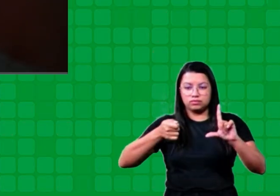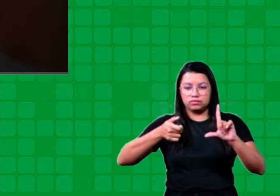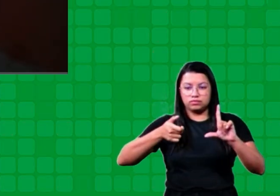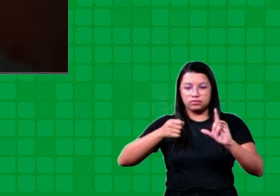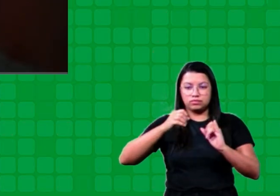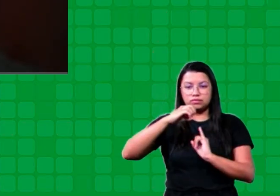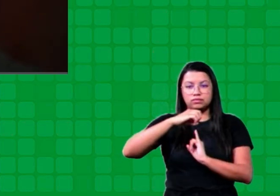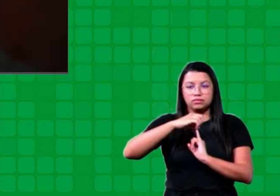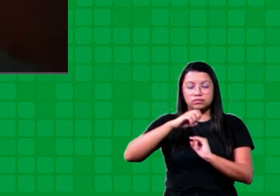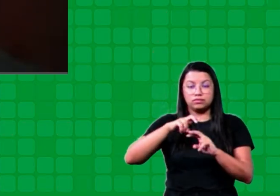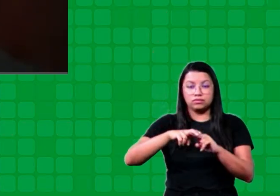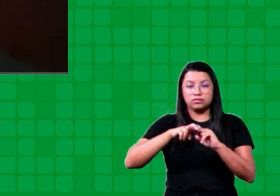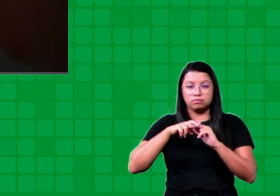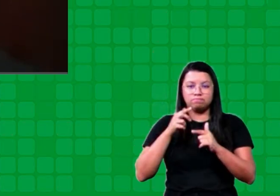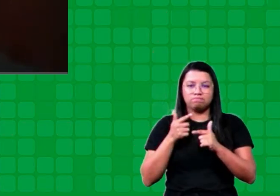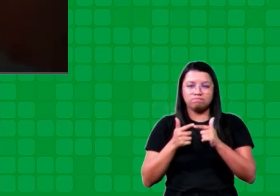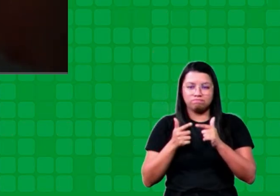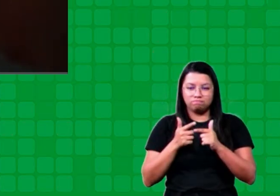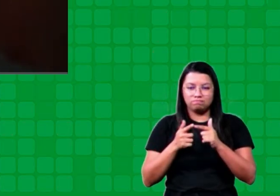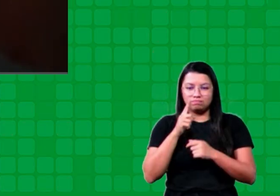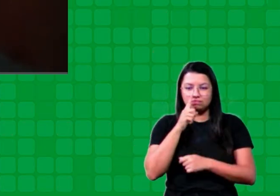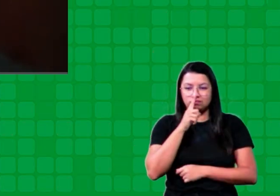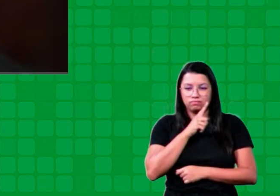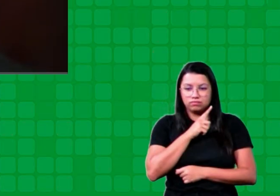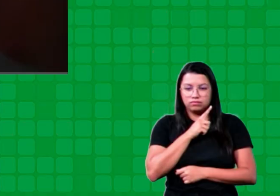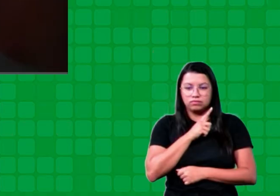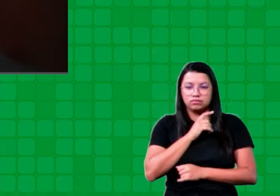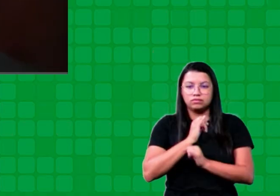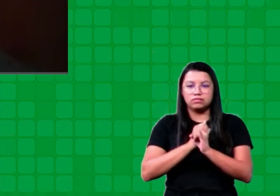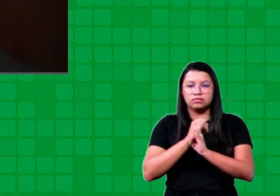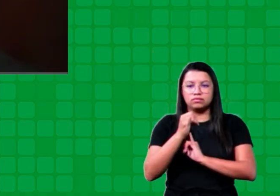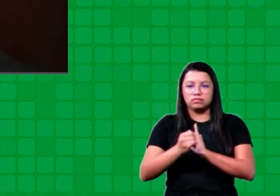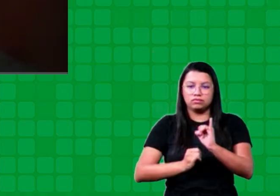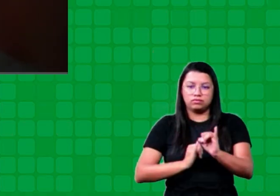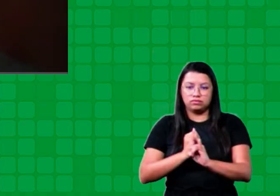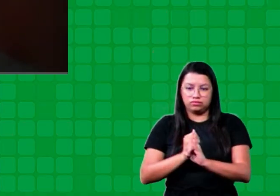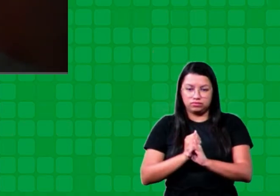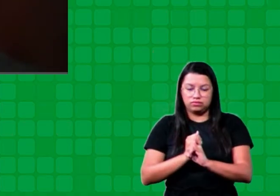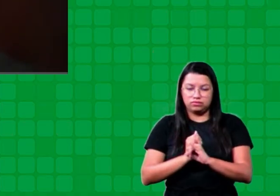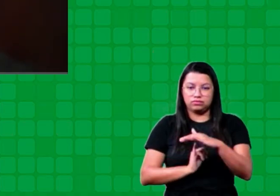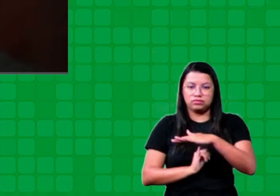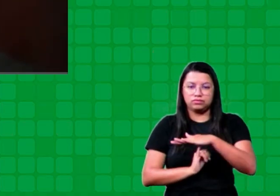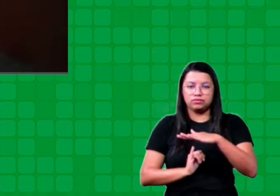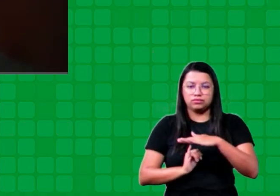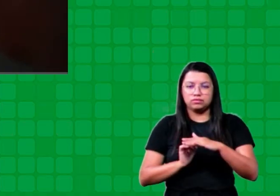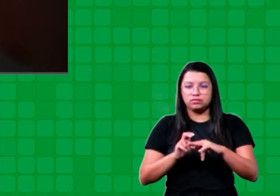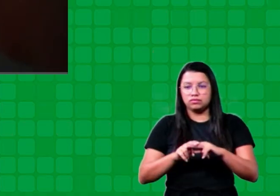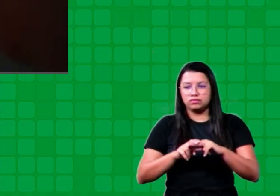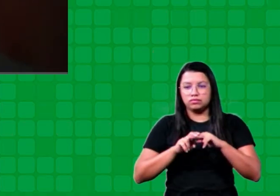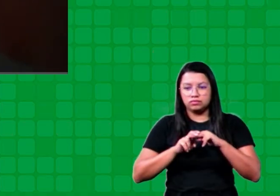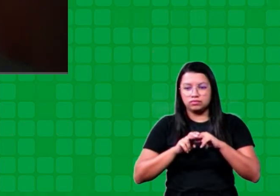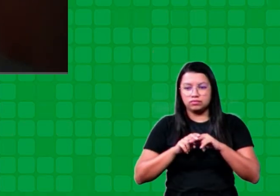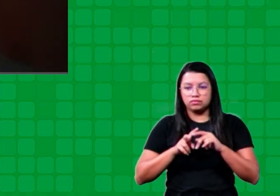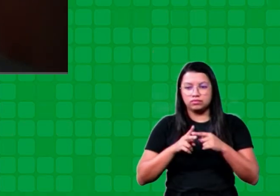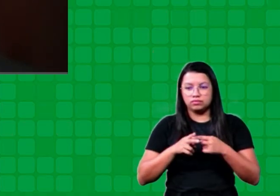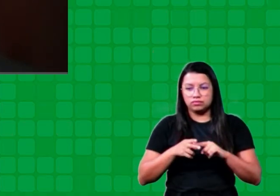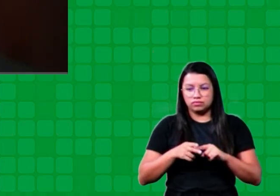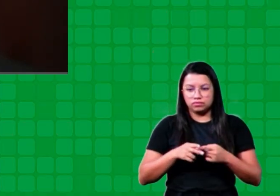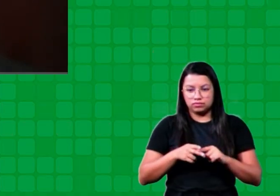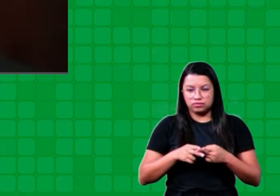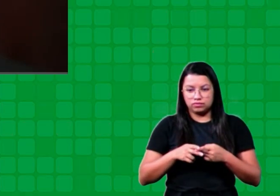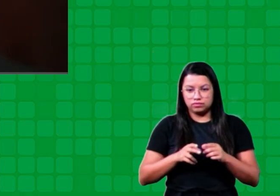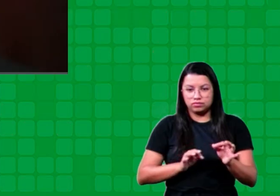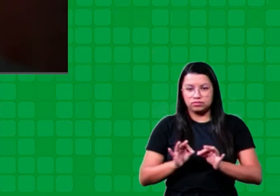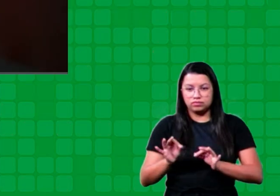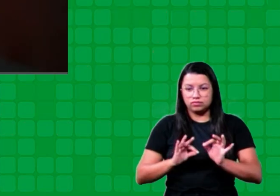da internet na nossa instituição, devido a uma manutenção programada de todos os sistemas